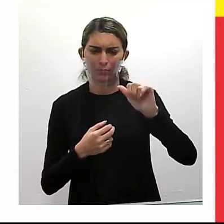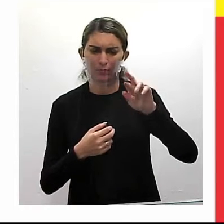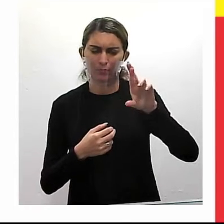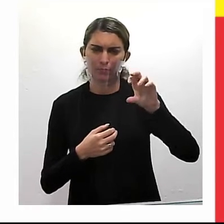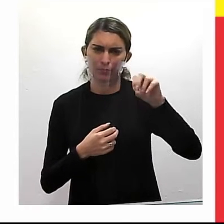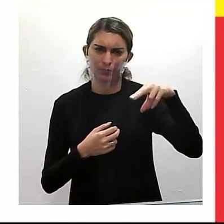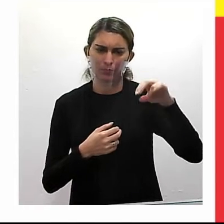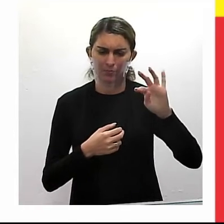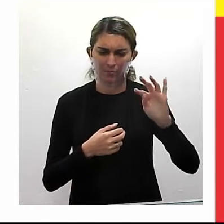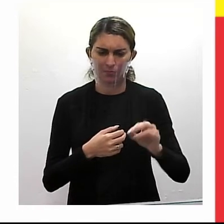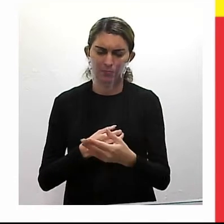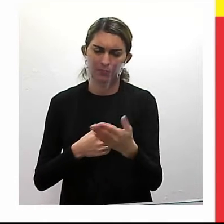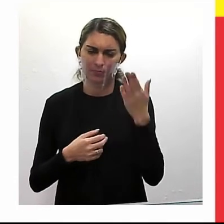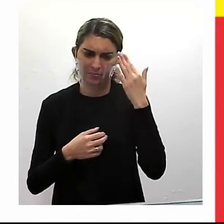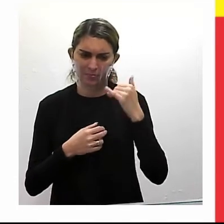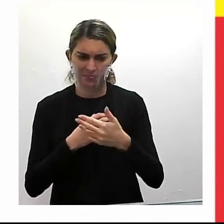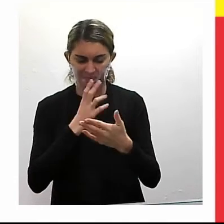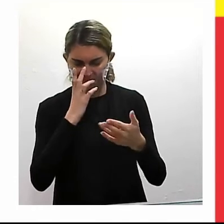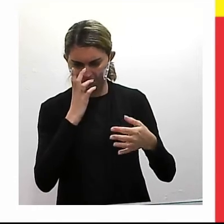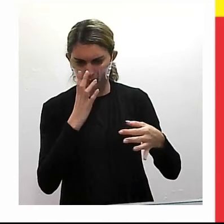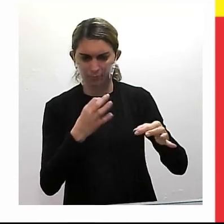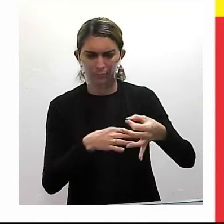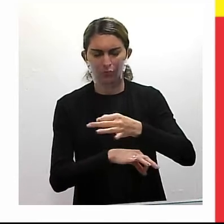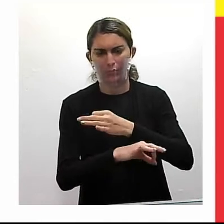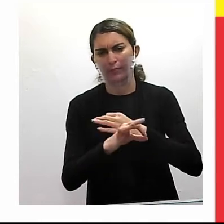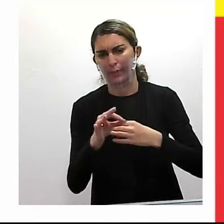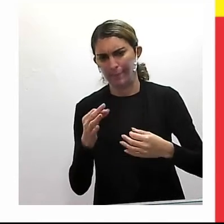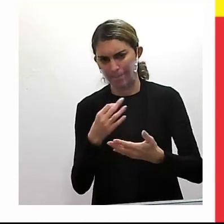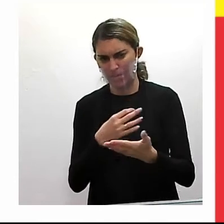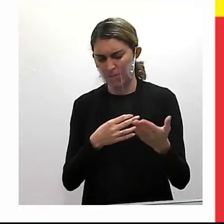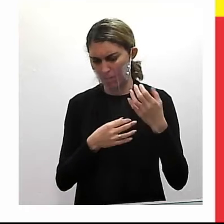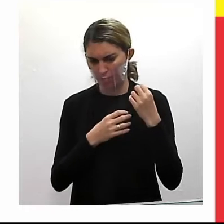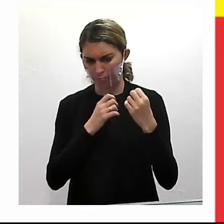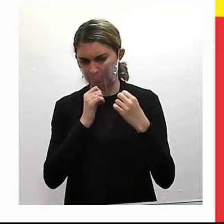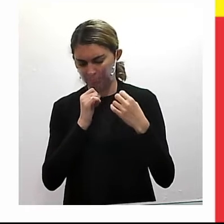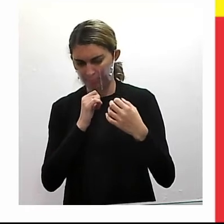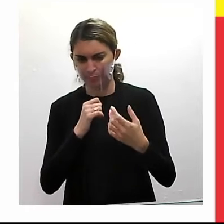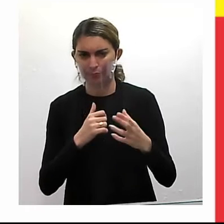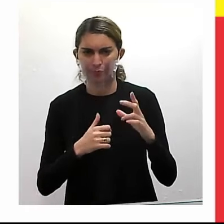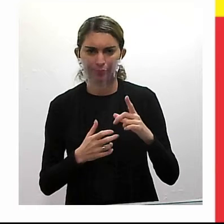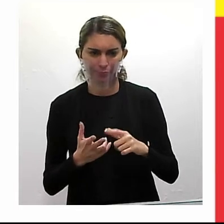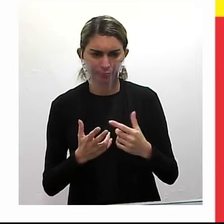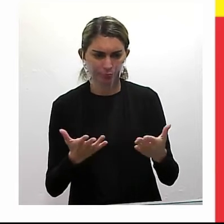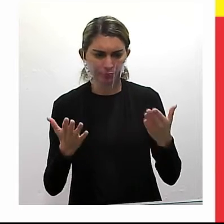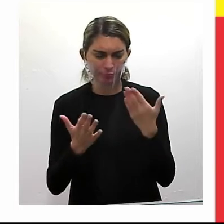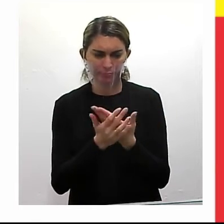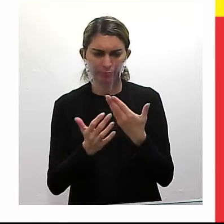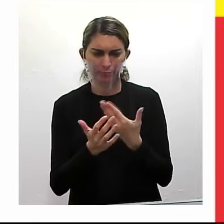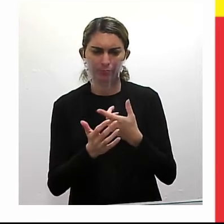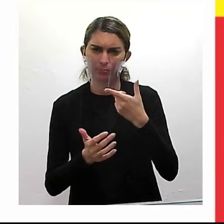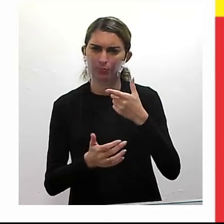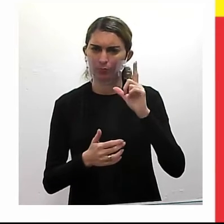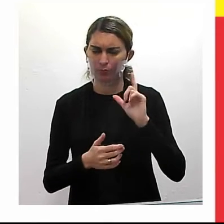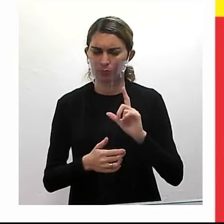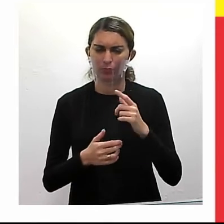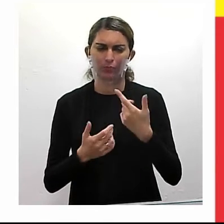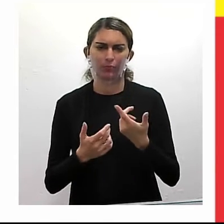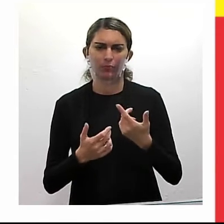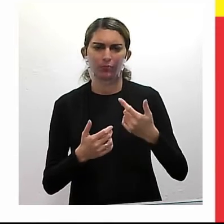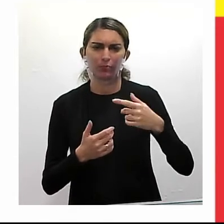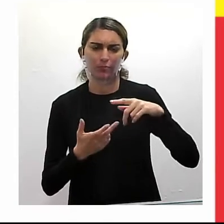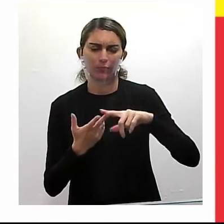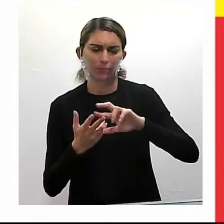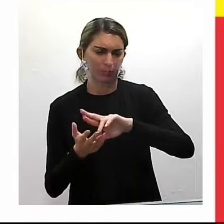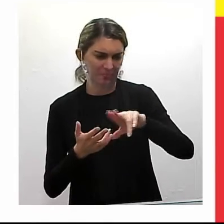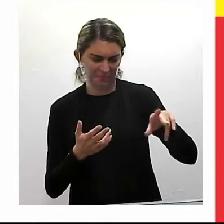sabe que a molécula vai ter força de London, né? Isso a gente viu na aula de ontem, né? Não vai ser de polo, não vai ser ponto, vai